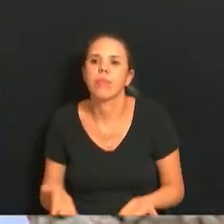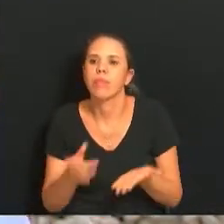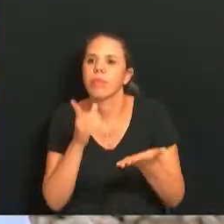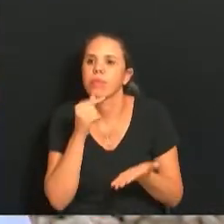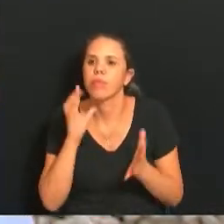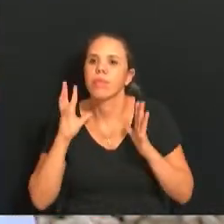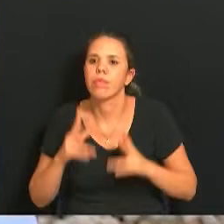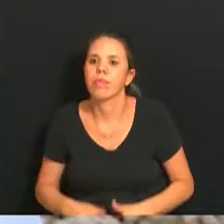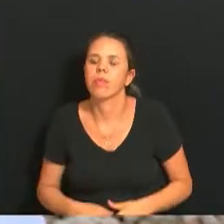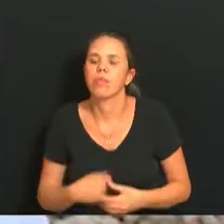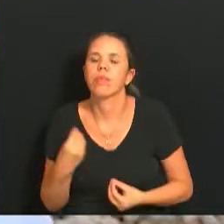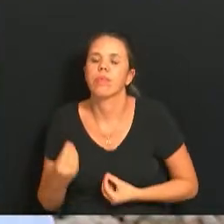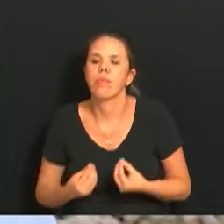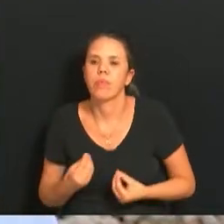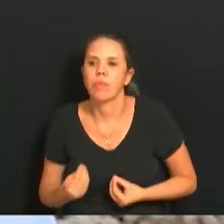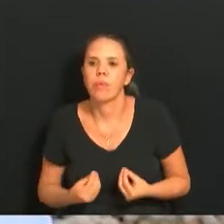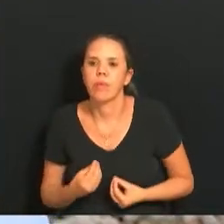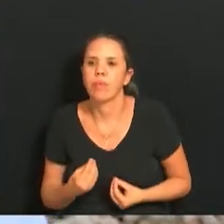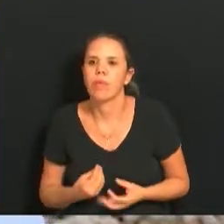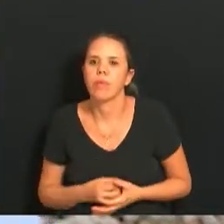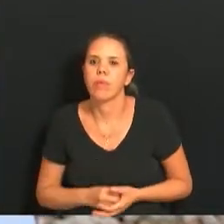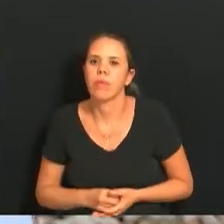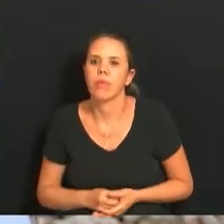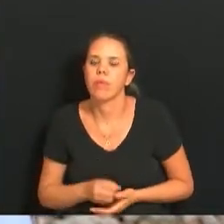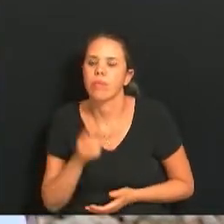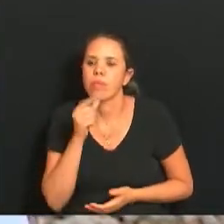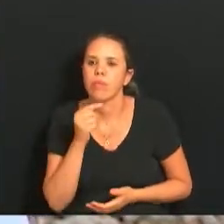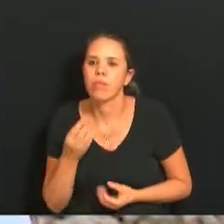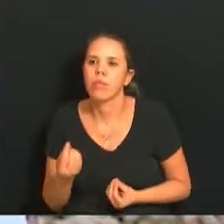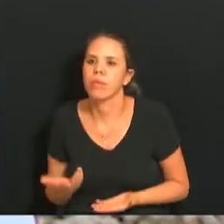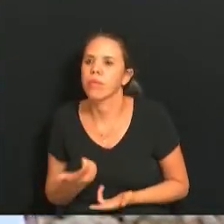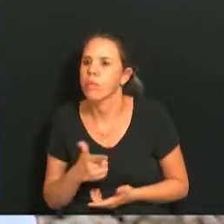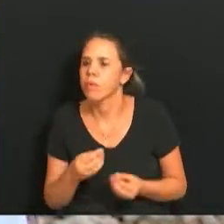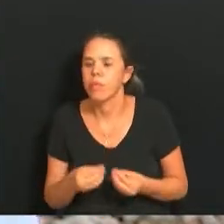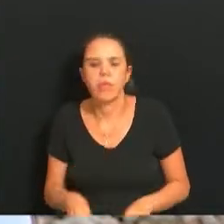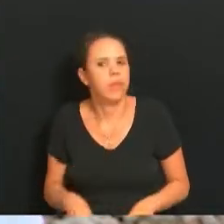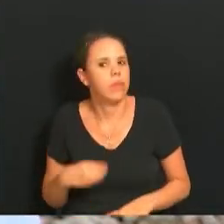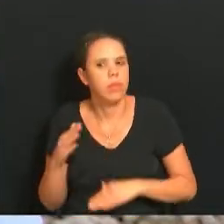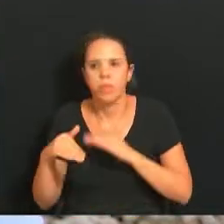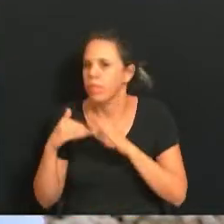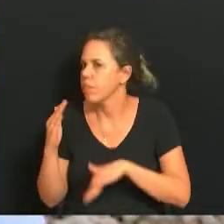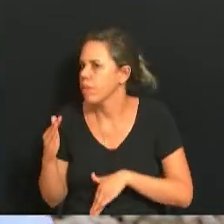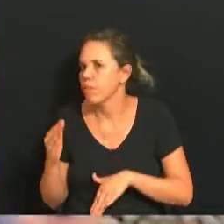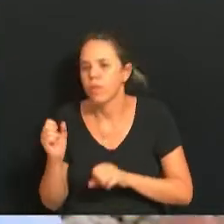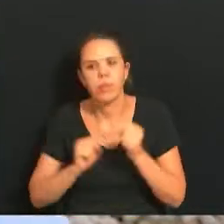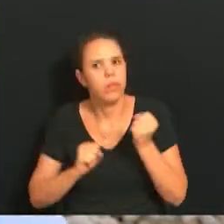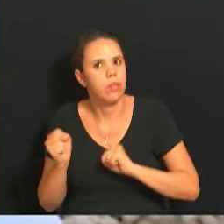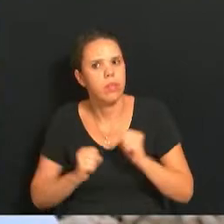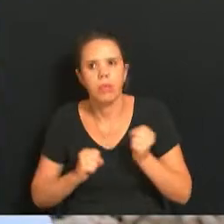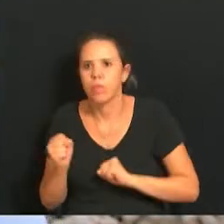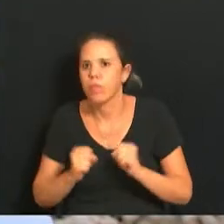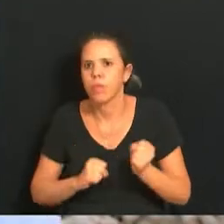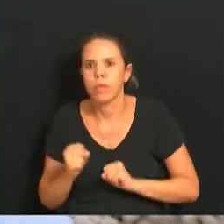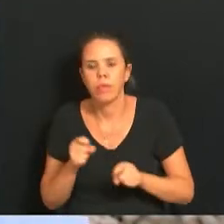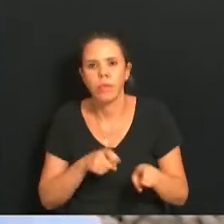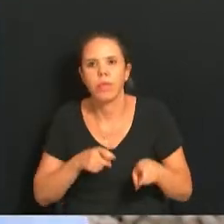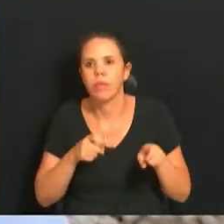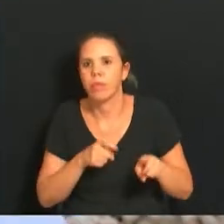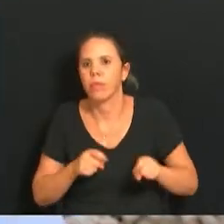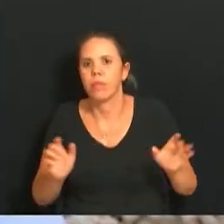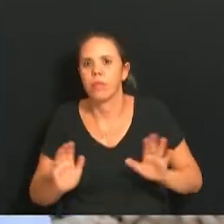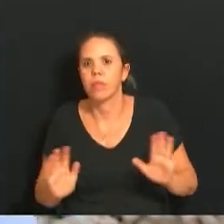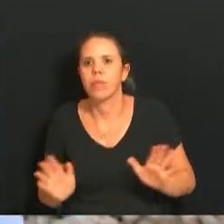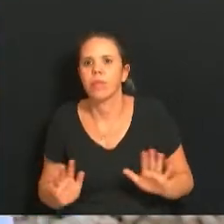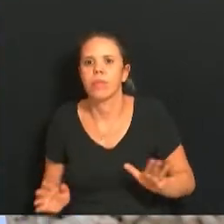né? Como o abastecimento de água não prejudique o desenvolvimento industrial, da própria agricultura da